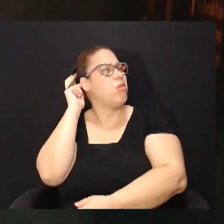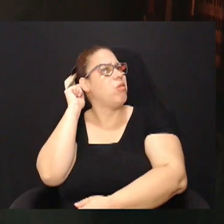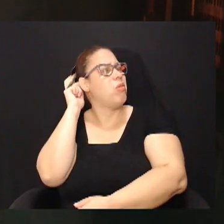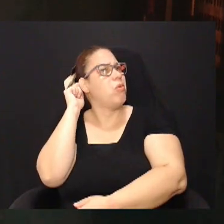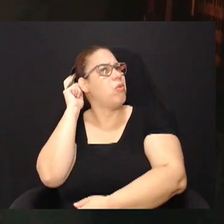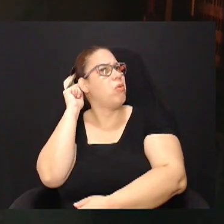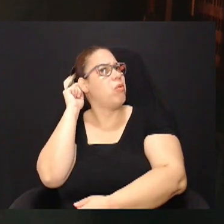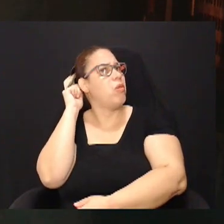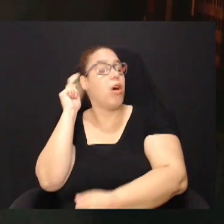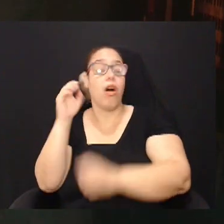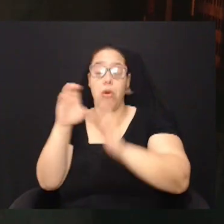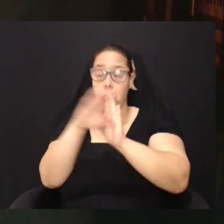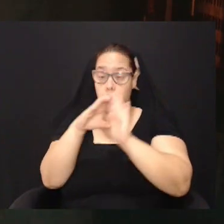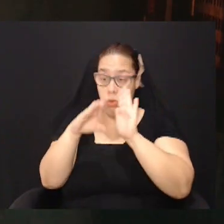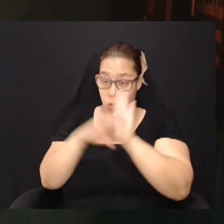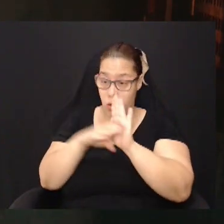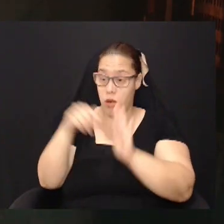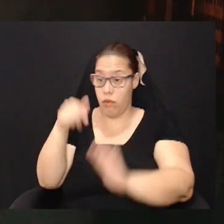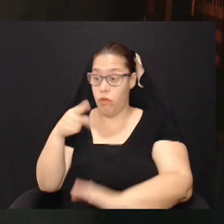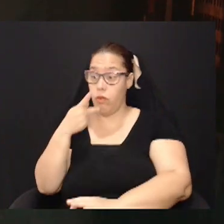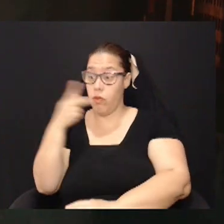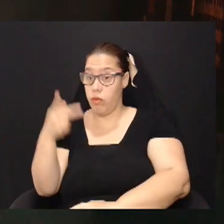programa aqui que nós falamos de